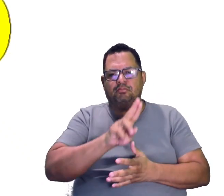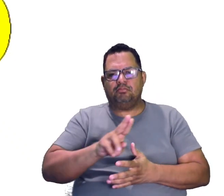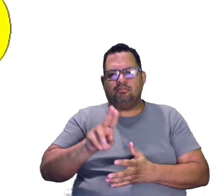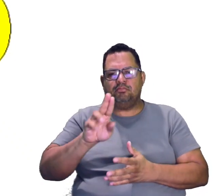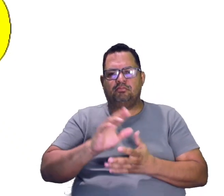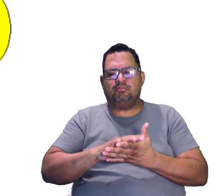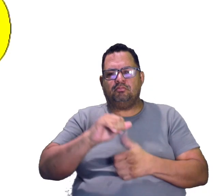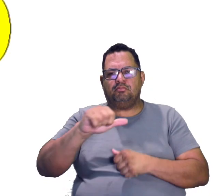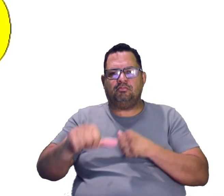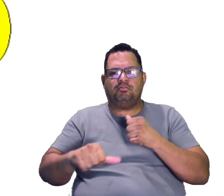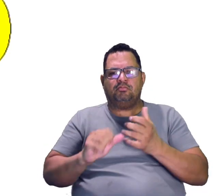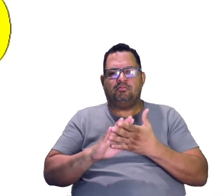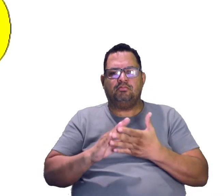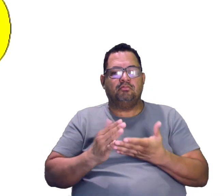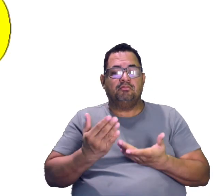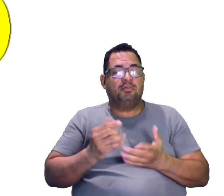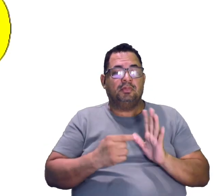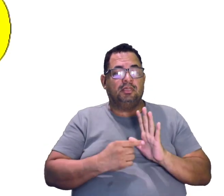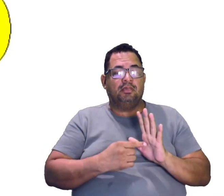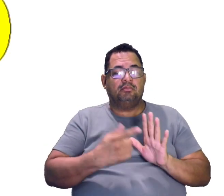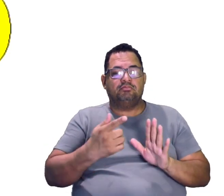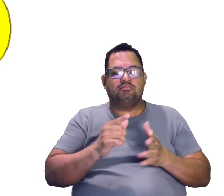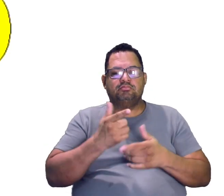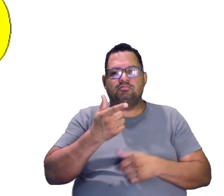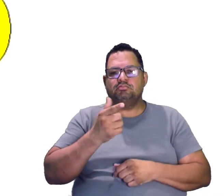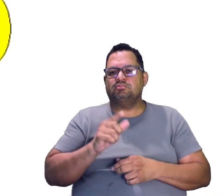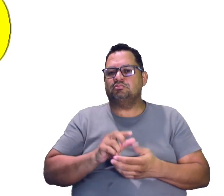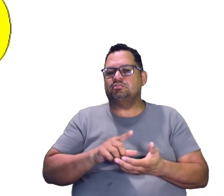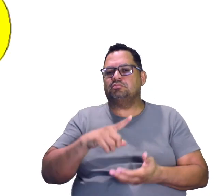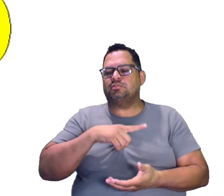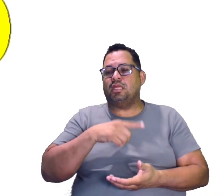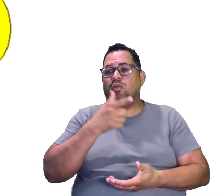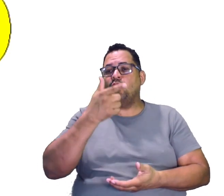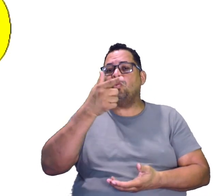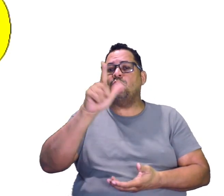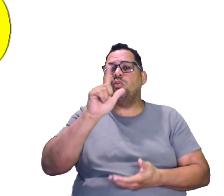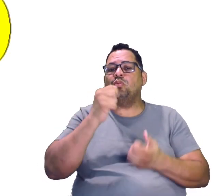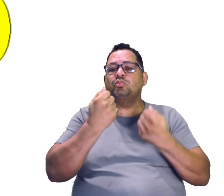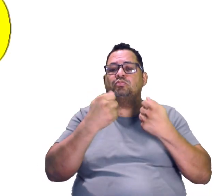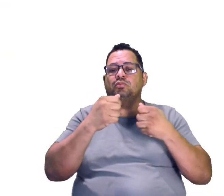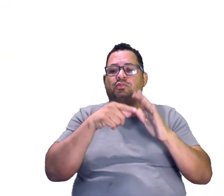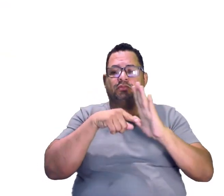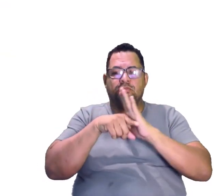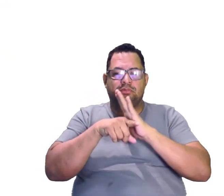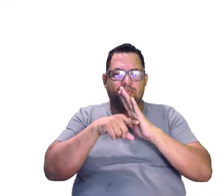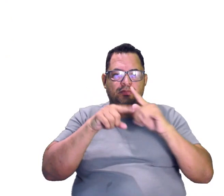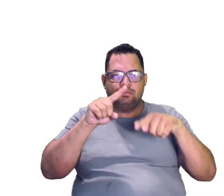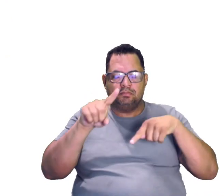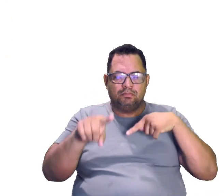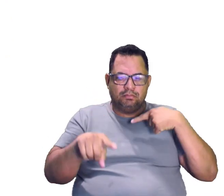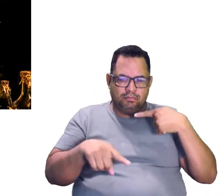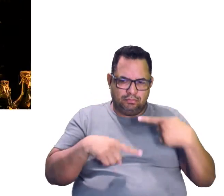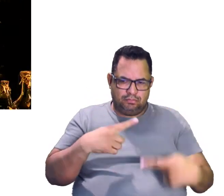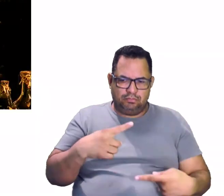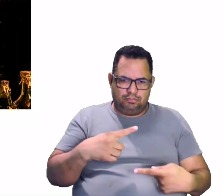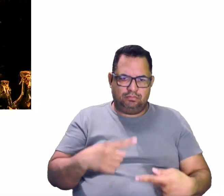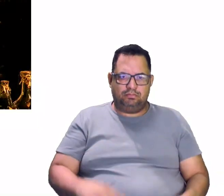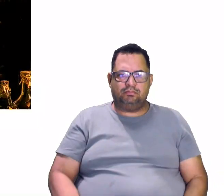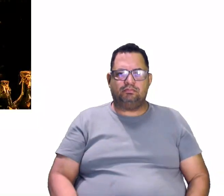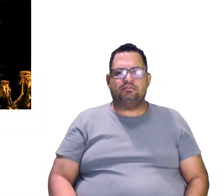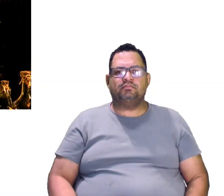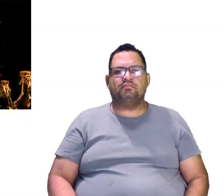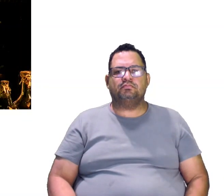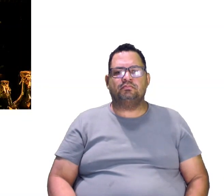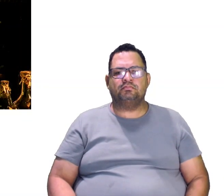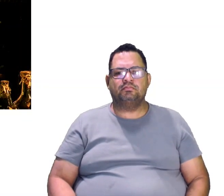da transmutação, que a gente não colocou aqui na aula, mas tem uns outros símbolos bem interessantes que vocês podem pesquisar se tiver como. E aqui seria